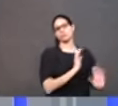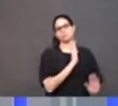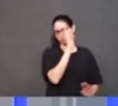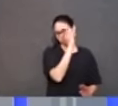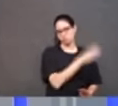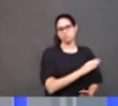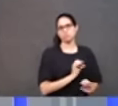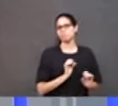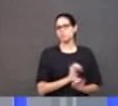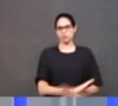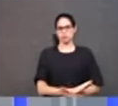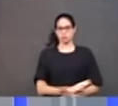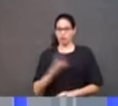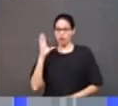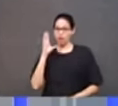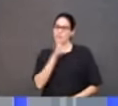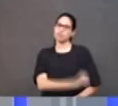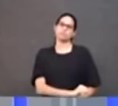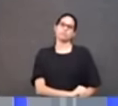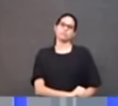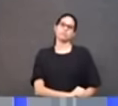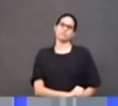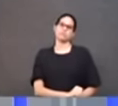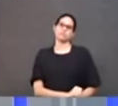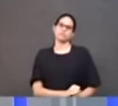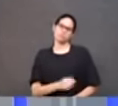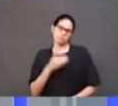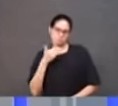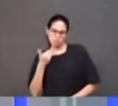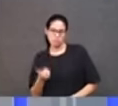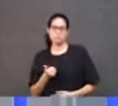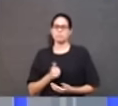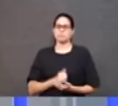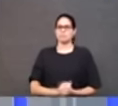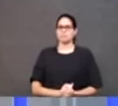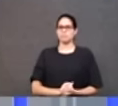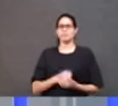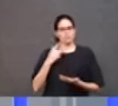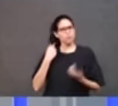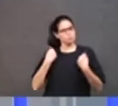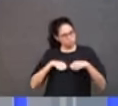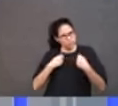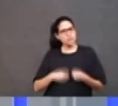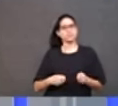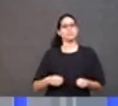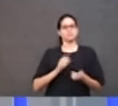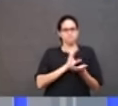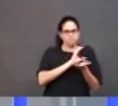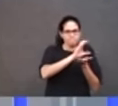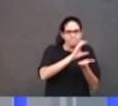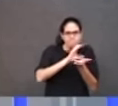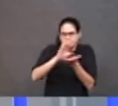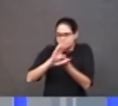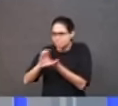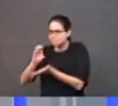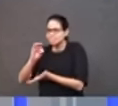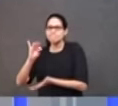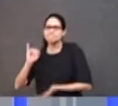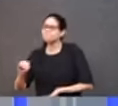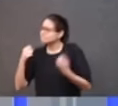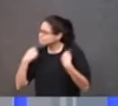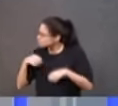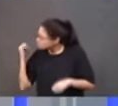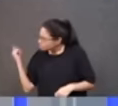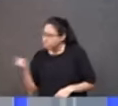um documento naqueles campi. Então, o investimento em TI, ele é hoje uma coisa primordial. As